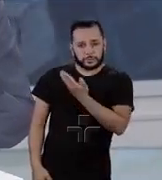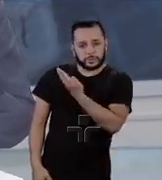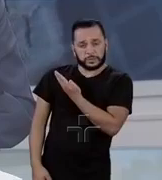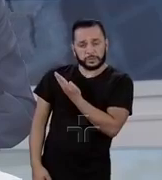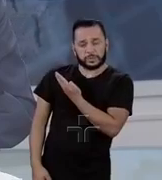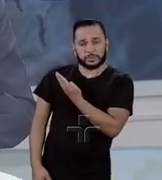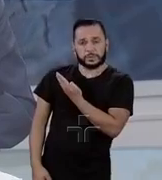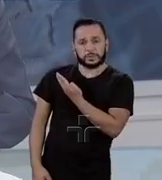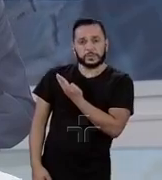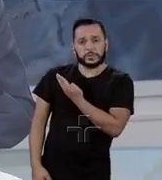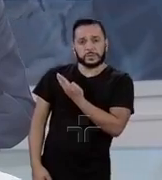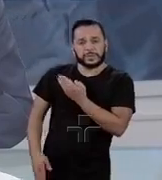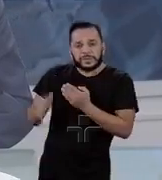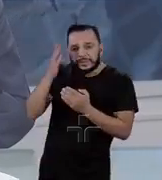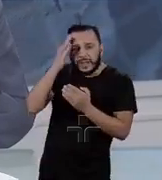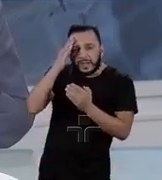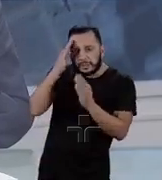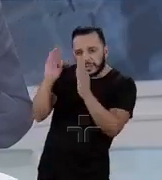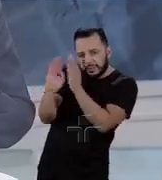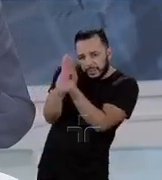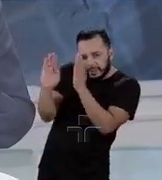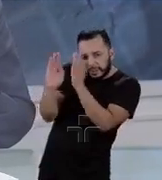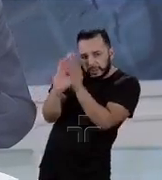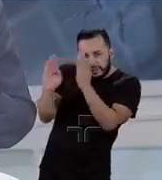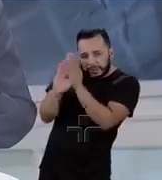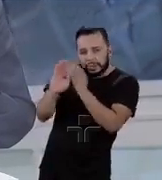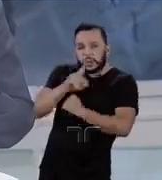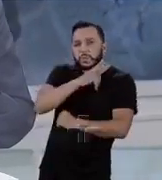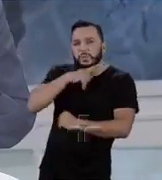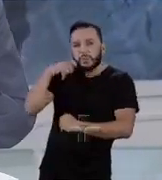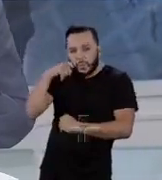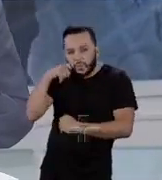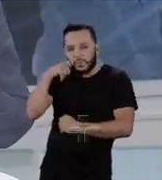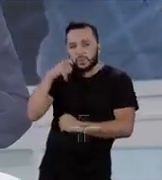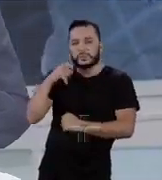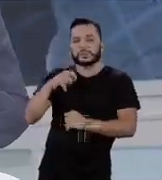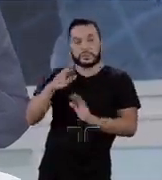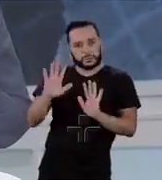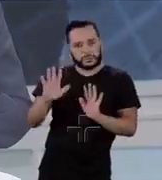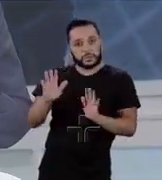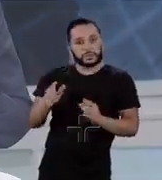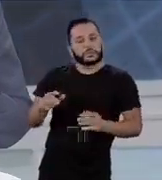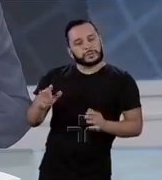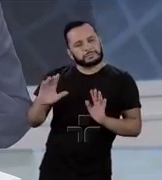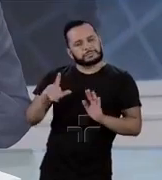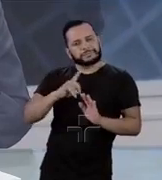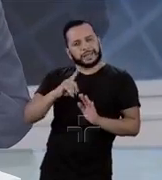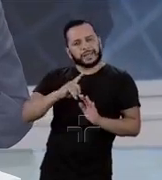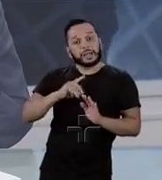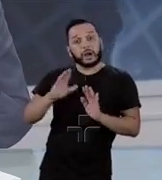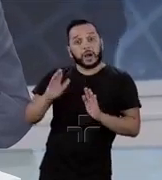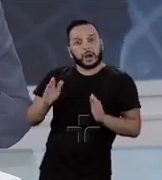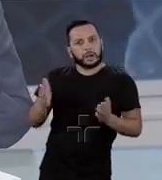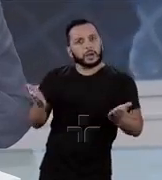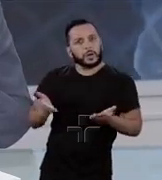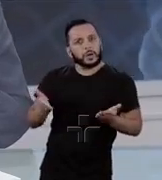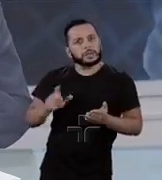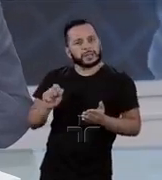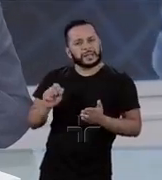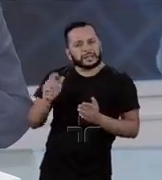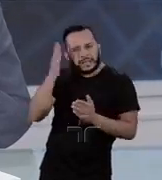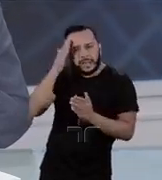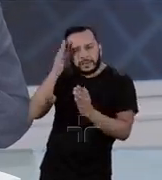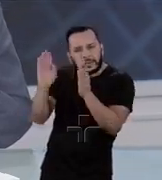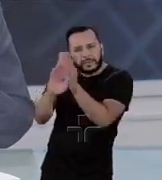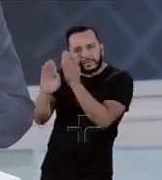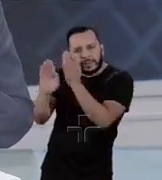de espionagem, né? Uma coisa é espionagem na era moderna, com alta tecnologia. Outra coisa é espionagem que parece de